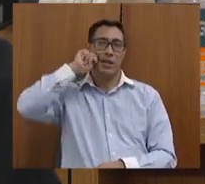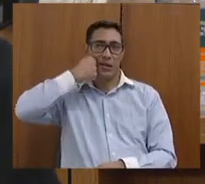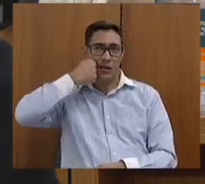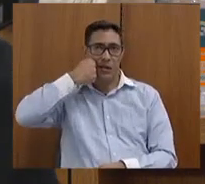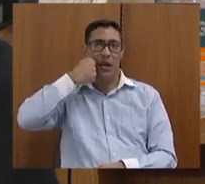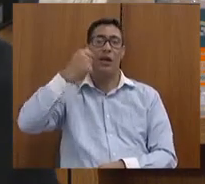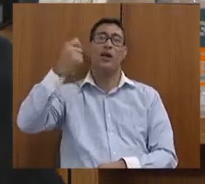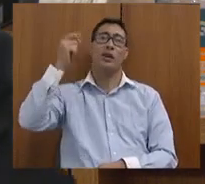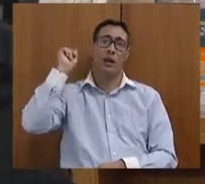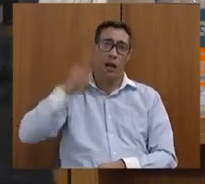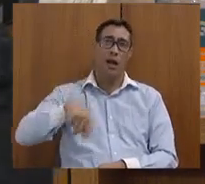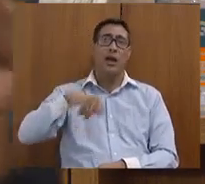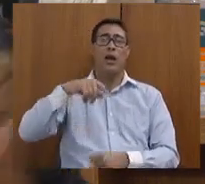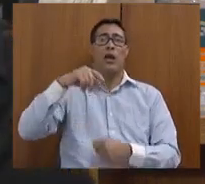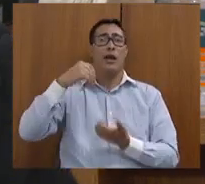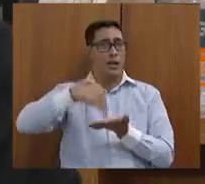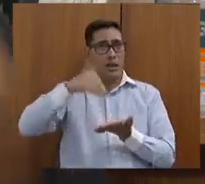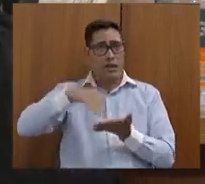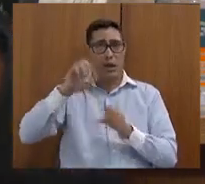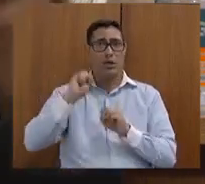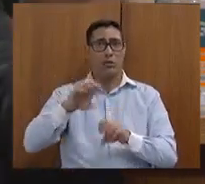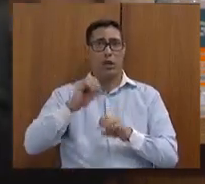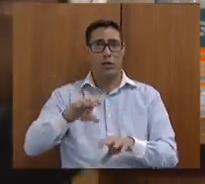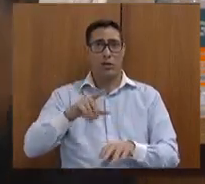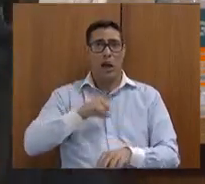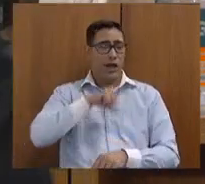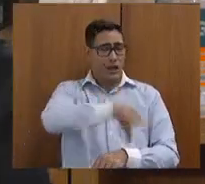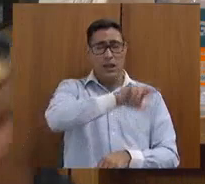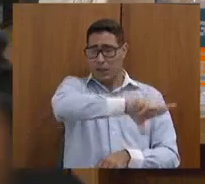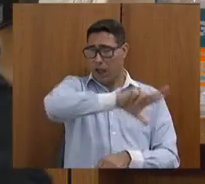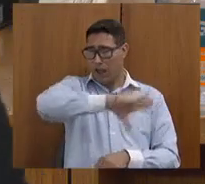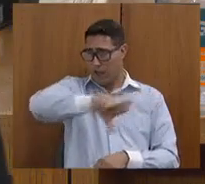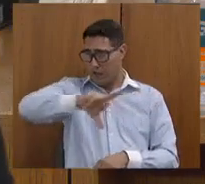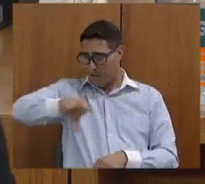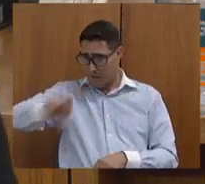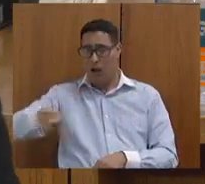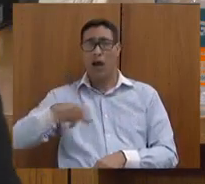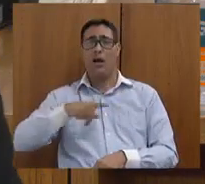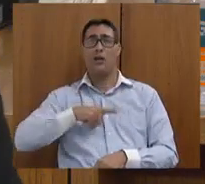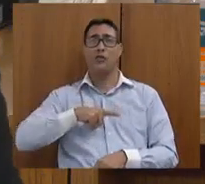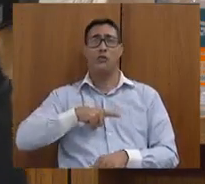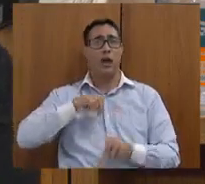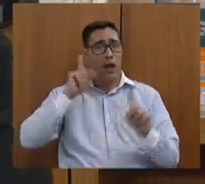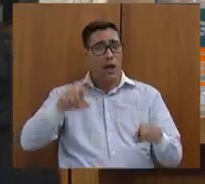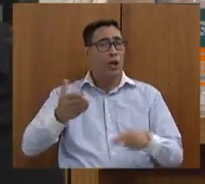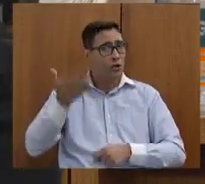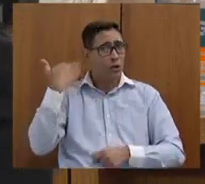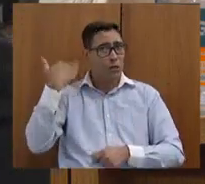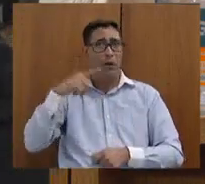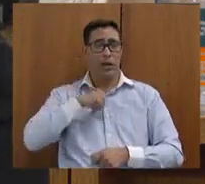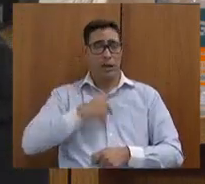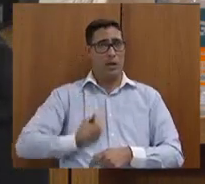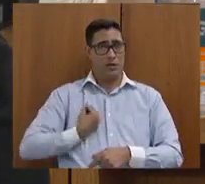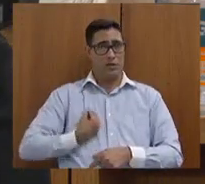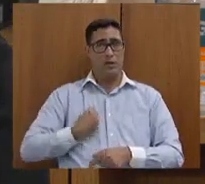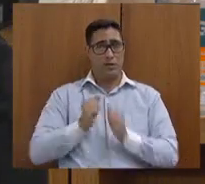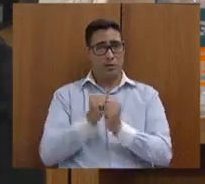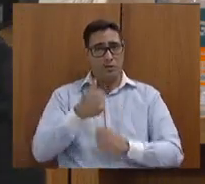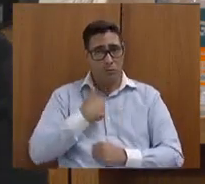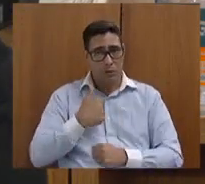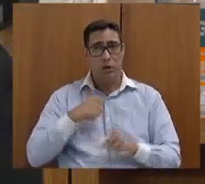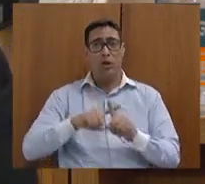secretária de educação Eu sempre falava que tem vários superintendentes que já eram na minha época porque felizmente